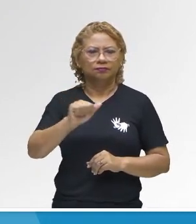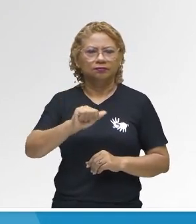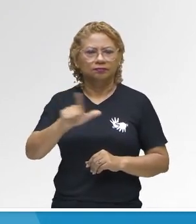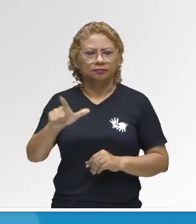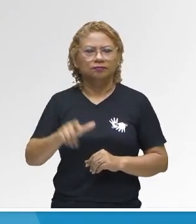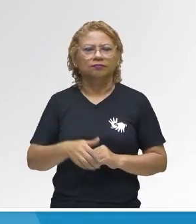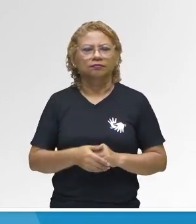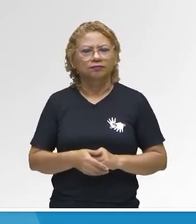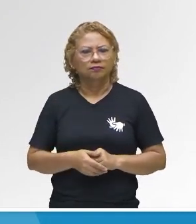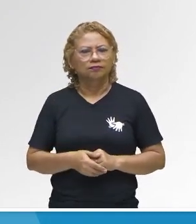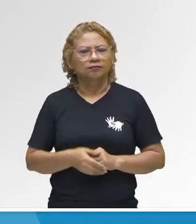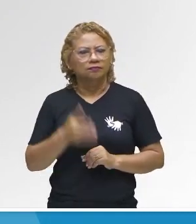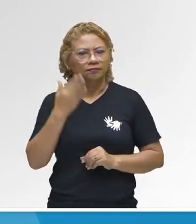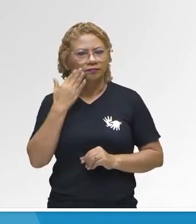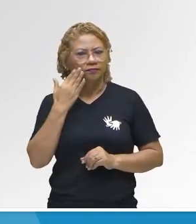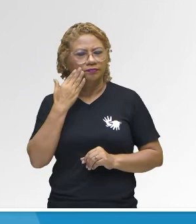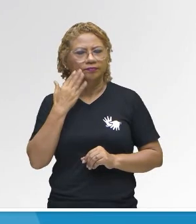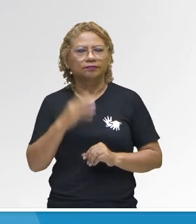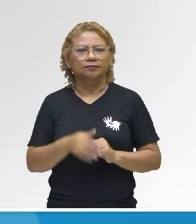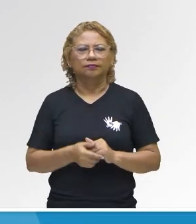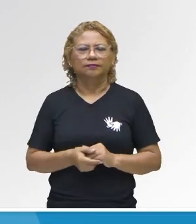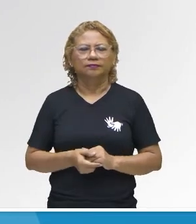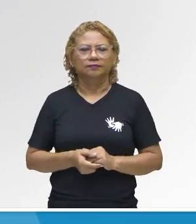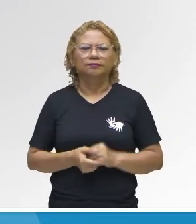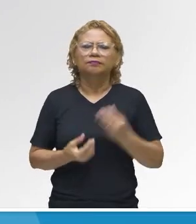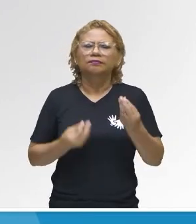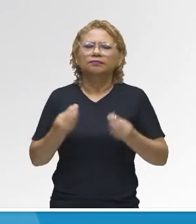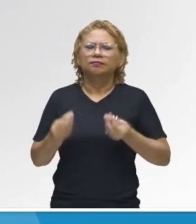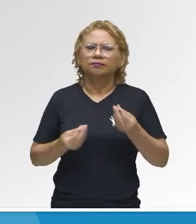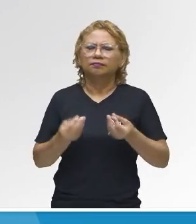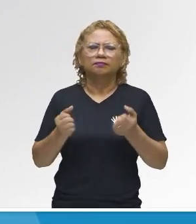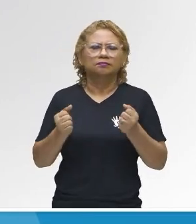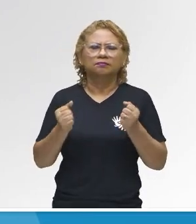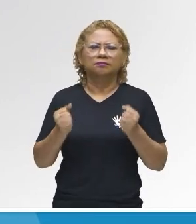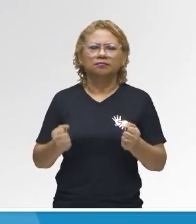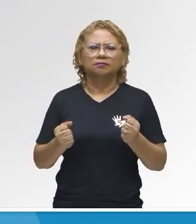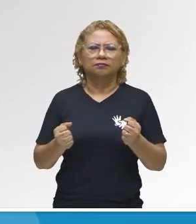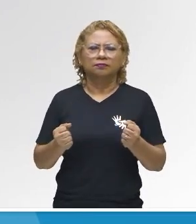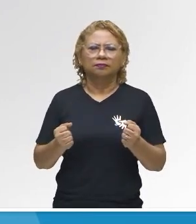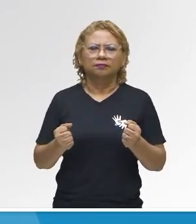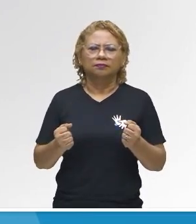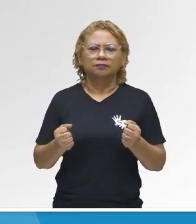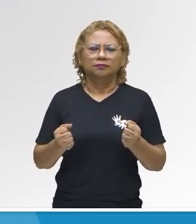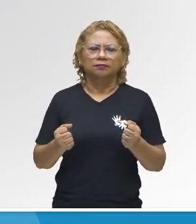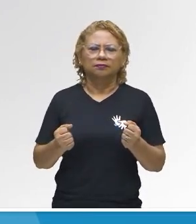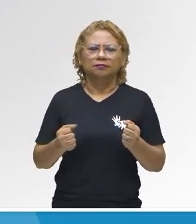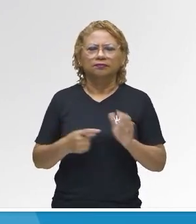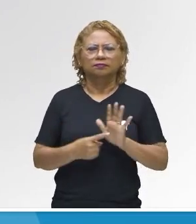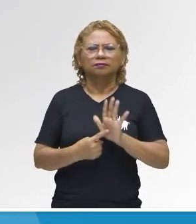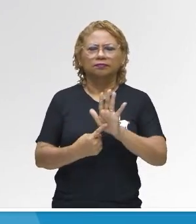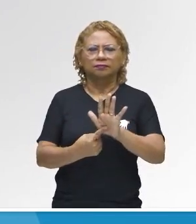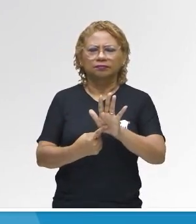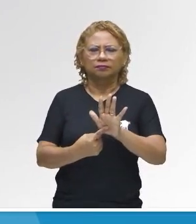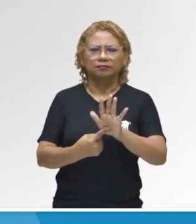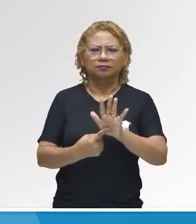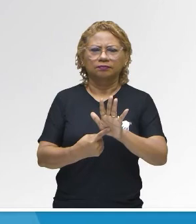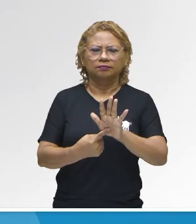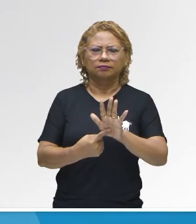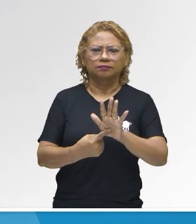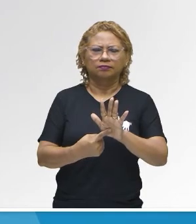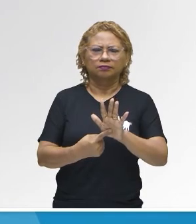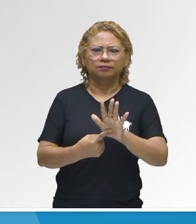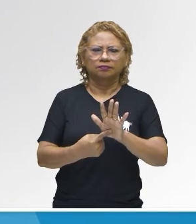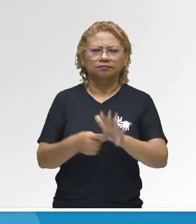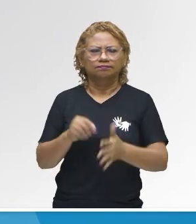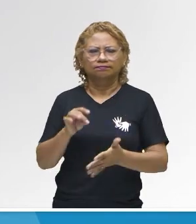a projeção ortogonal. Então, como é que a gente pode, né, representar isso de maneira prática. Dá uma